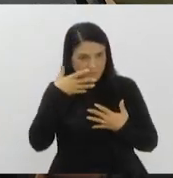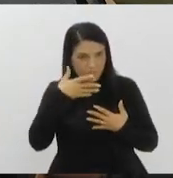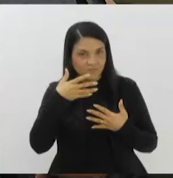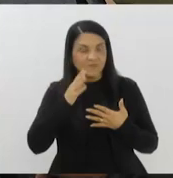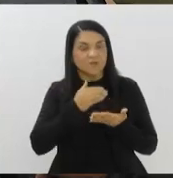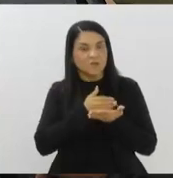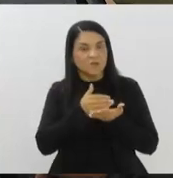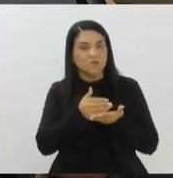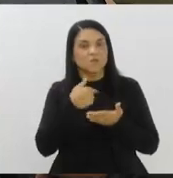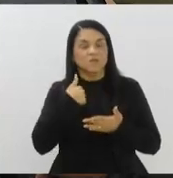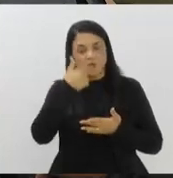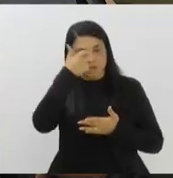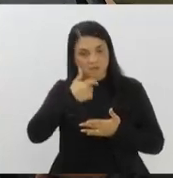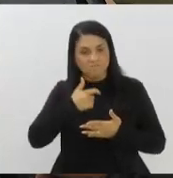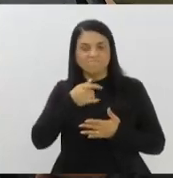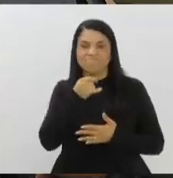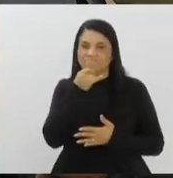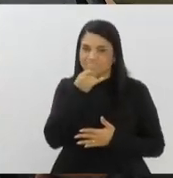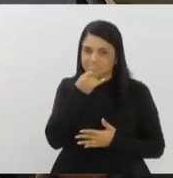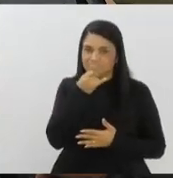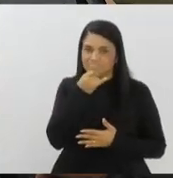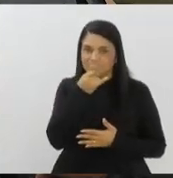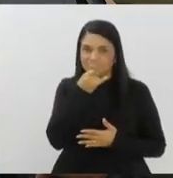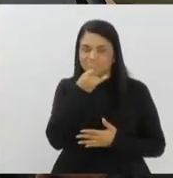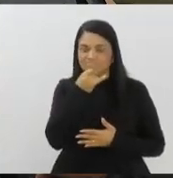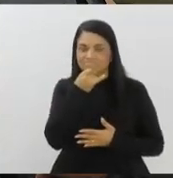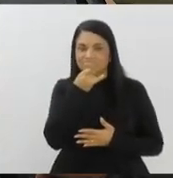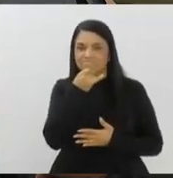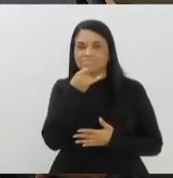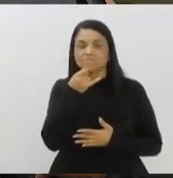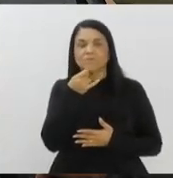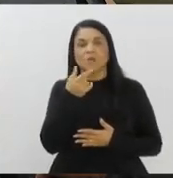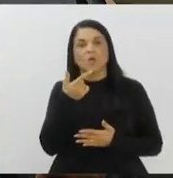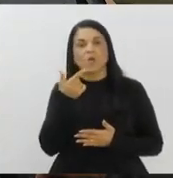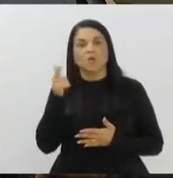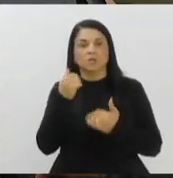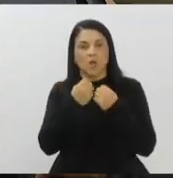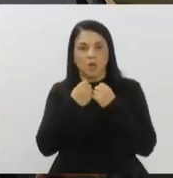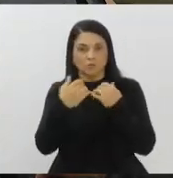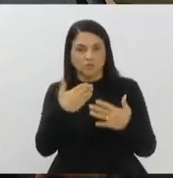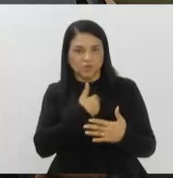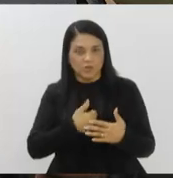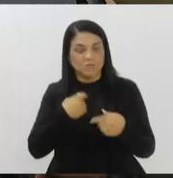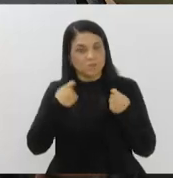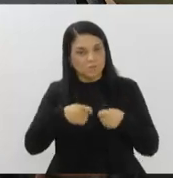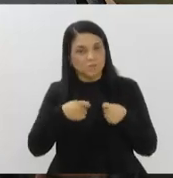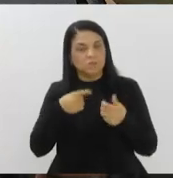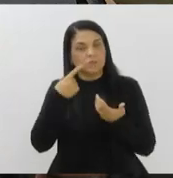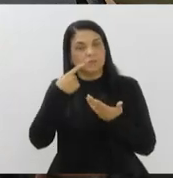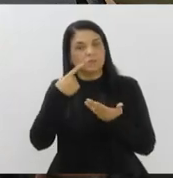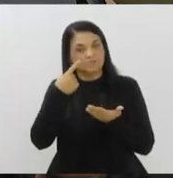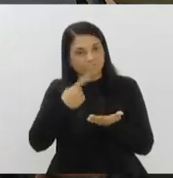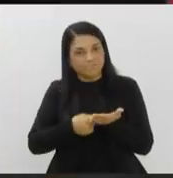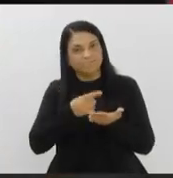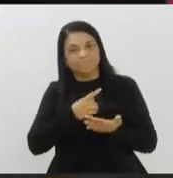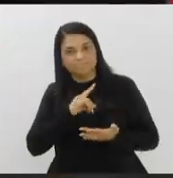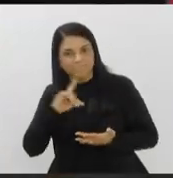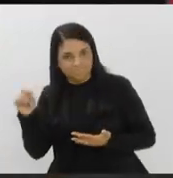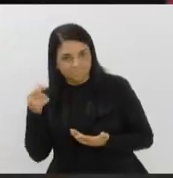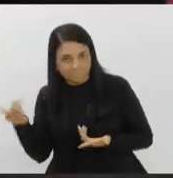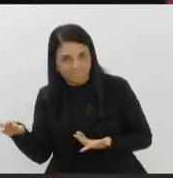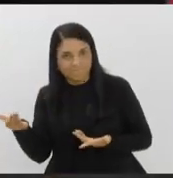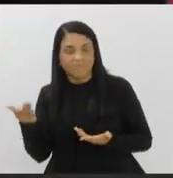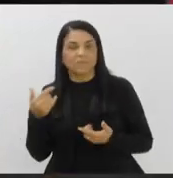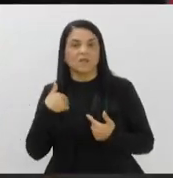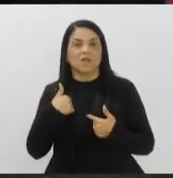dizer que, infelizmente, tem uma outra audiência que está acontecendo ao mesmo tempo, que eu preciso ir. A nossa assessoria está aqui acompanhando